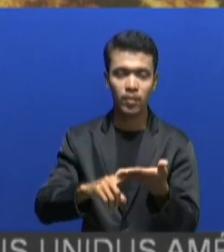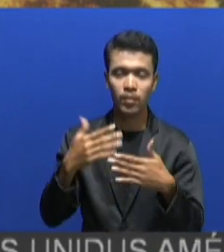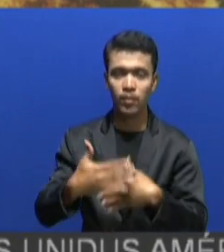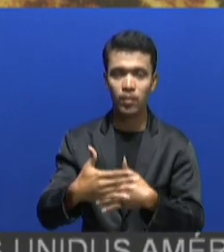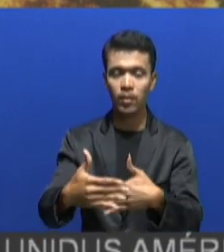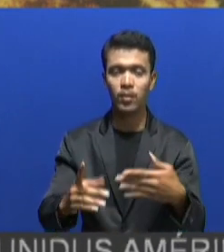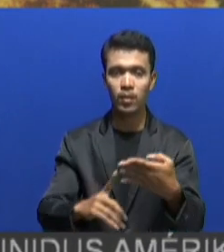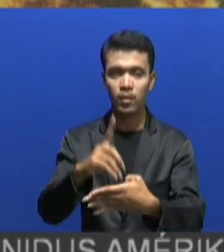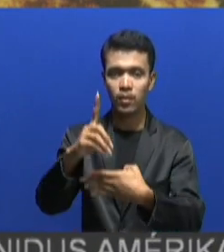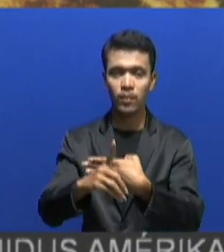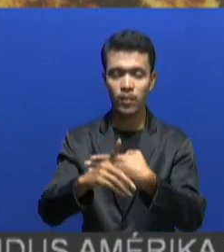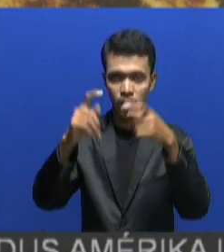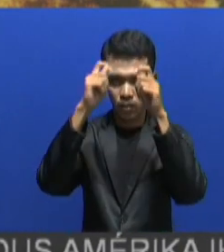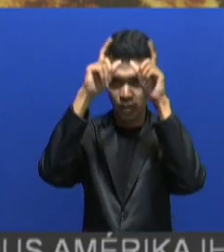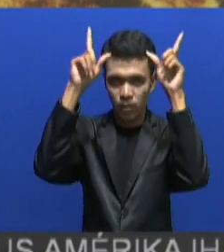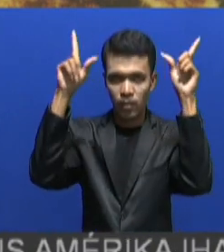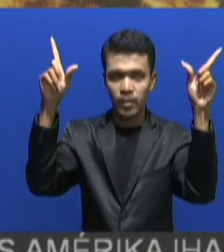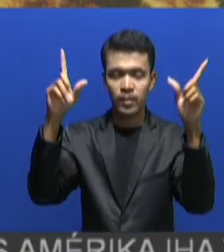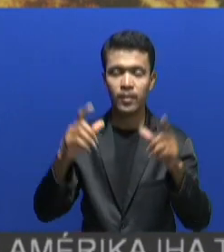de desenvolvimento Timor-Leste.